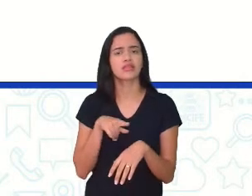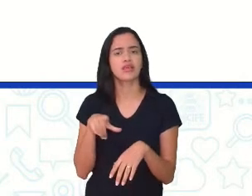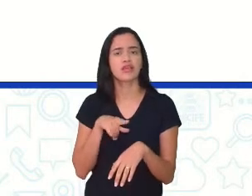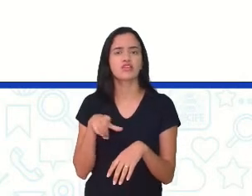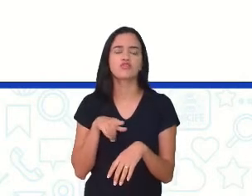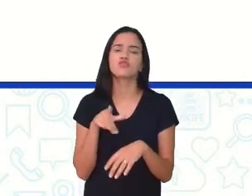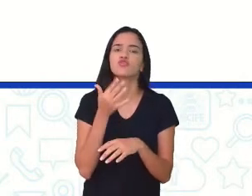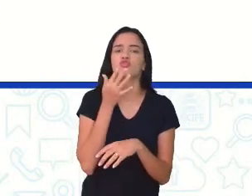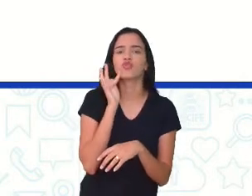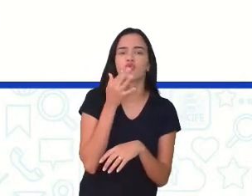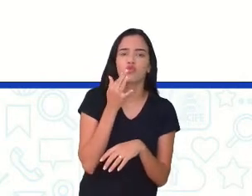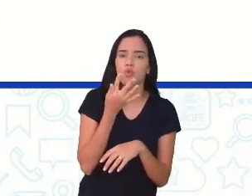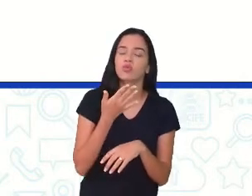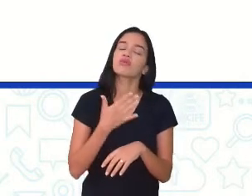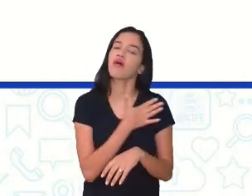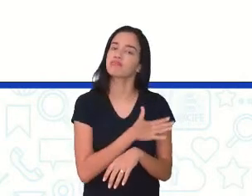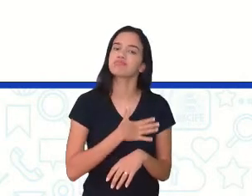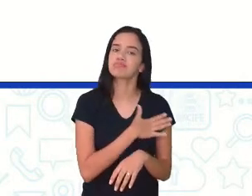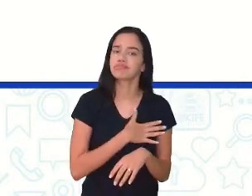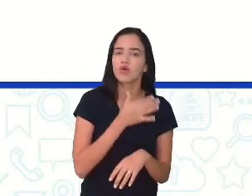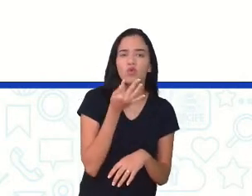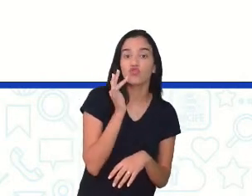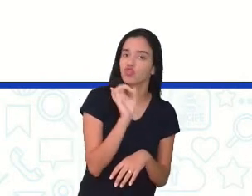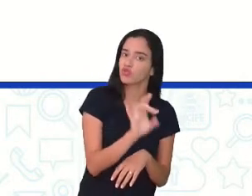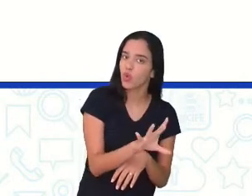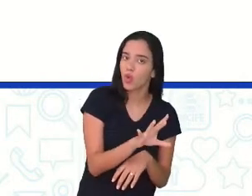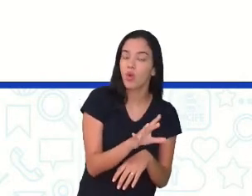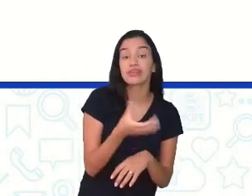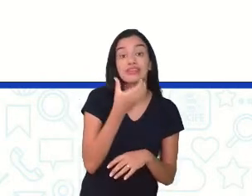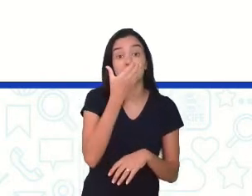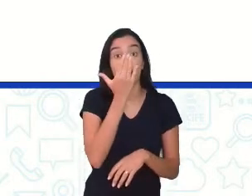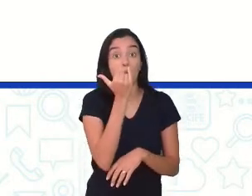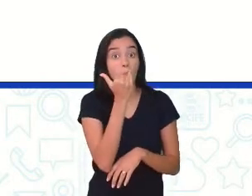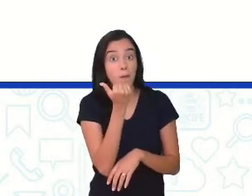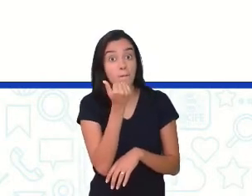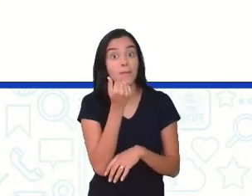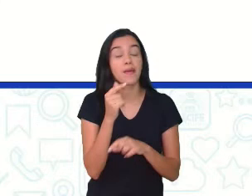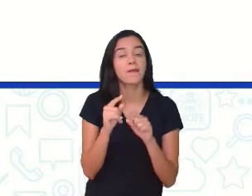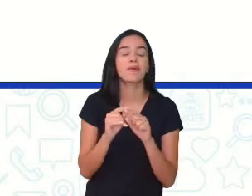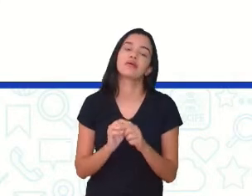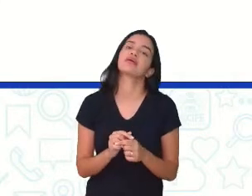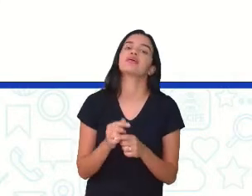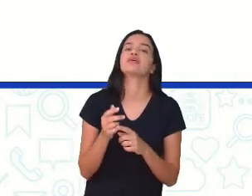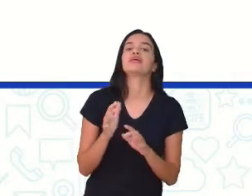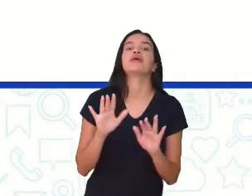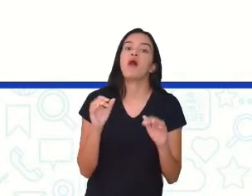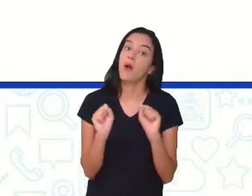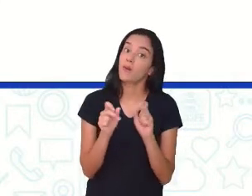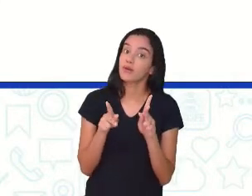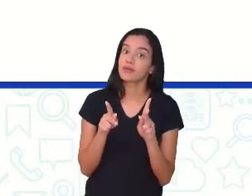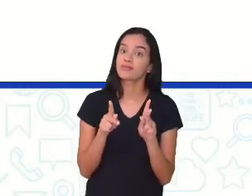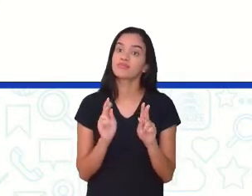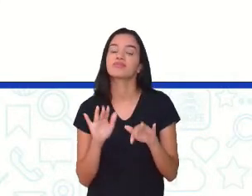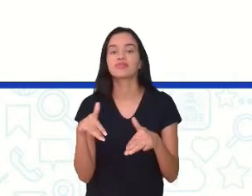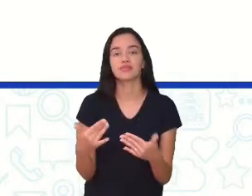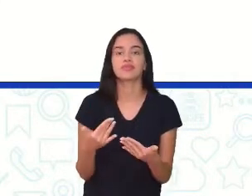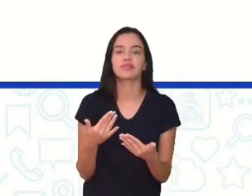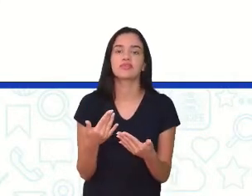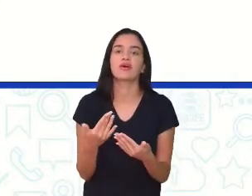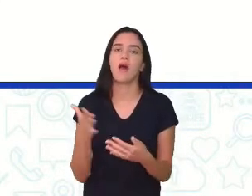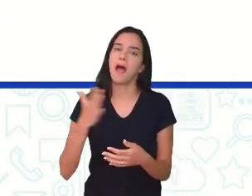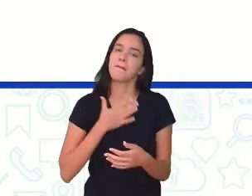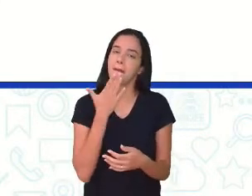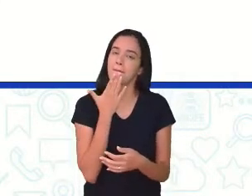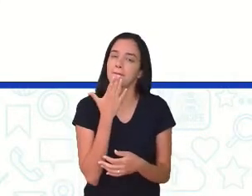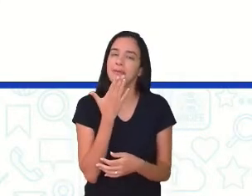eu gosto só da fruta, certo? De comer a fruta, né? E tem frutas que eu gosto dos dois, beleza? Então, a